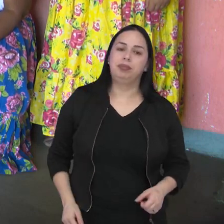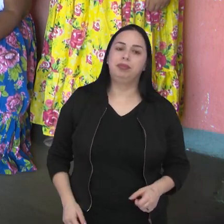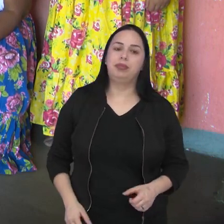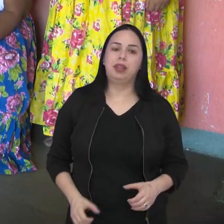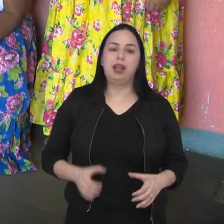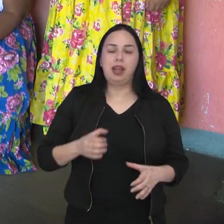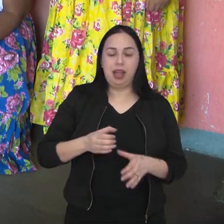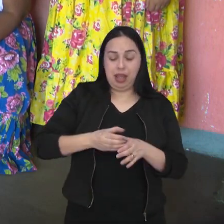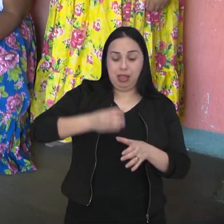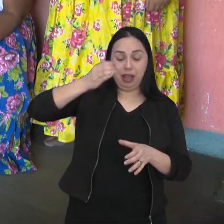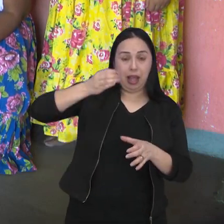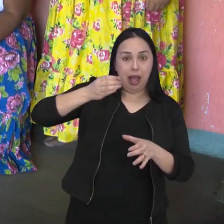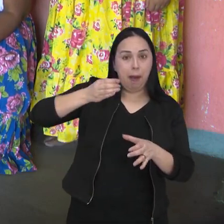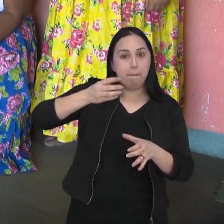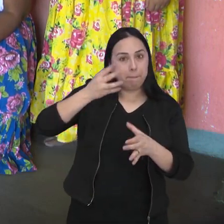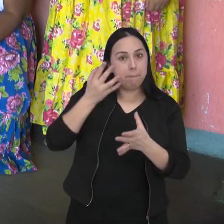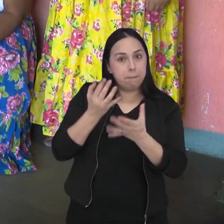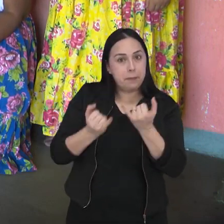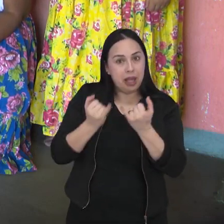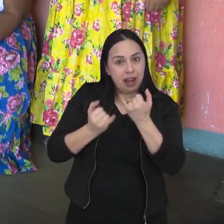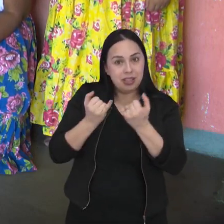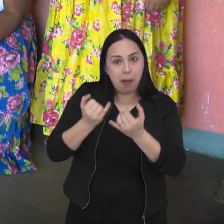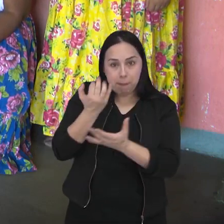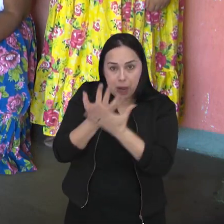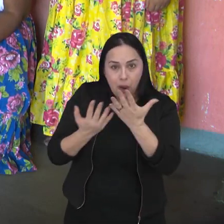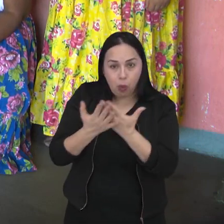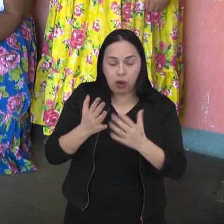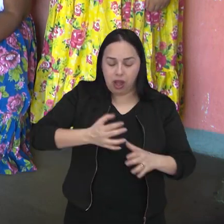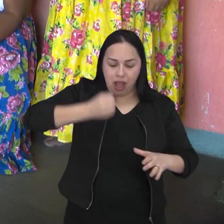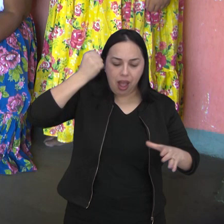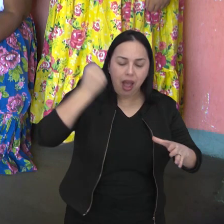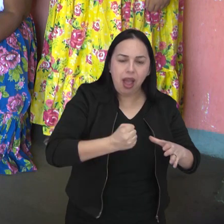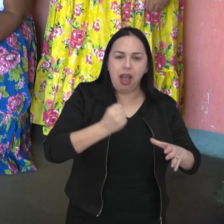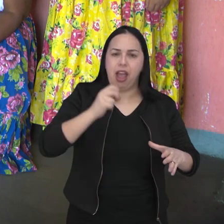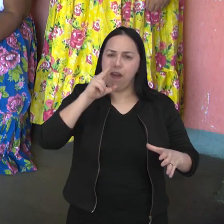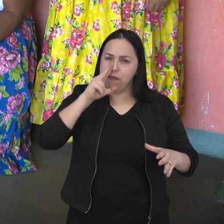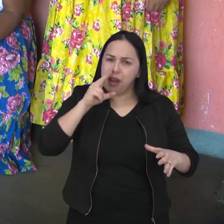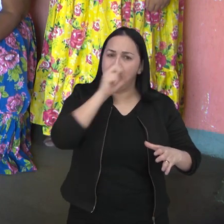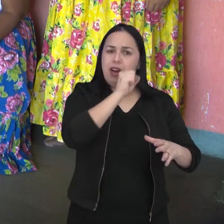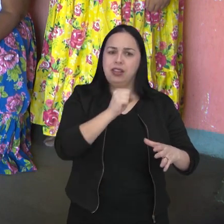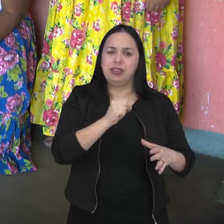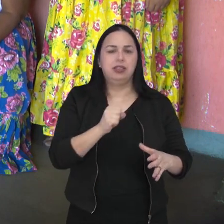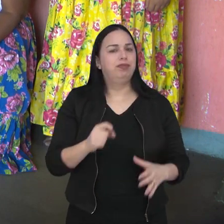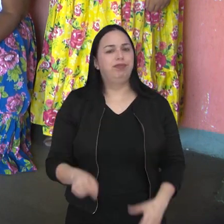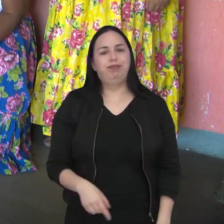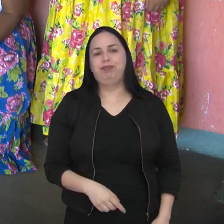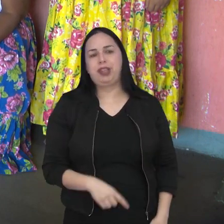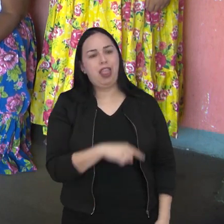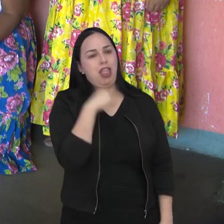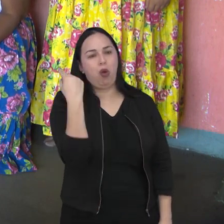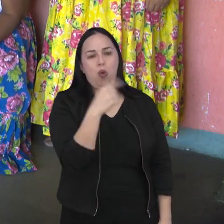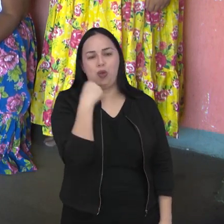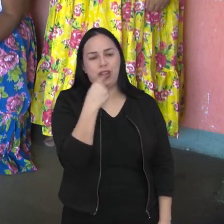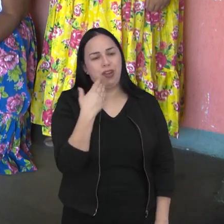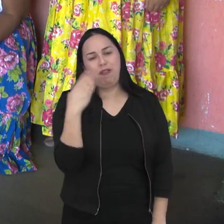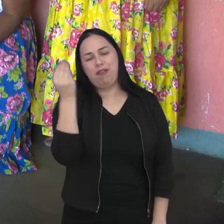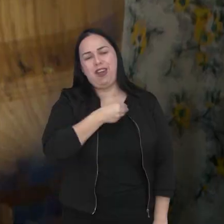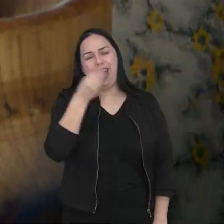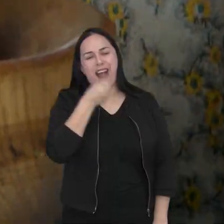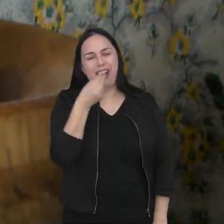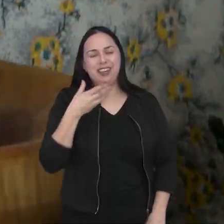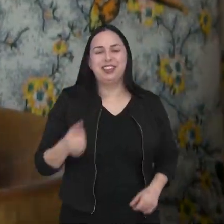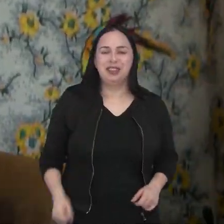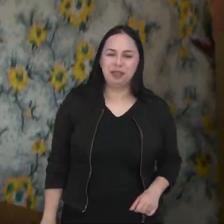pilão. Mão do pilão, isso aqui é pesado, hein? É. Tem que ter força. Eu não ia conseguir fazer como...